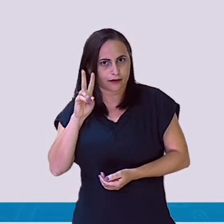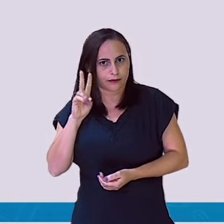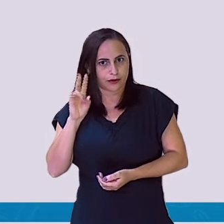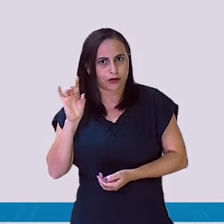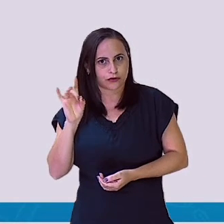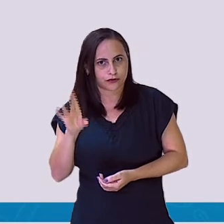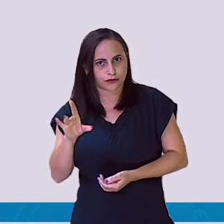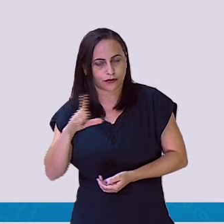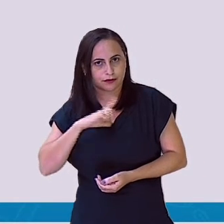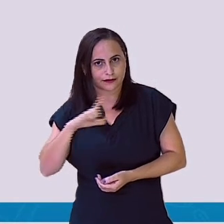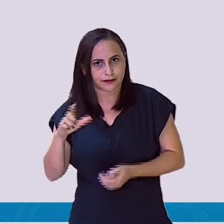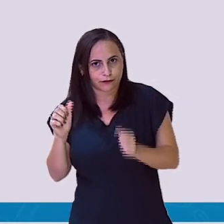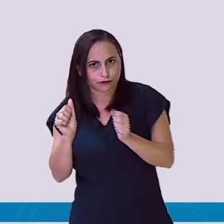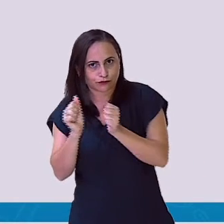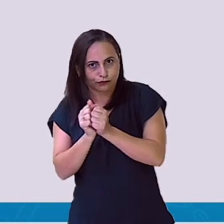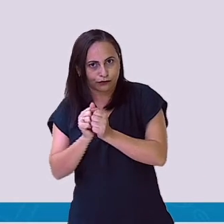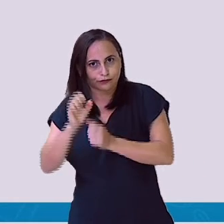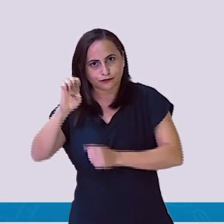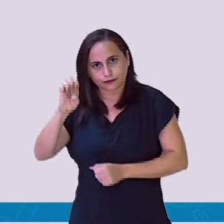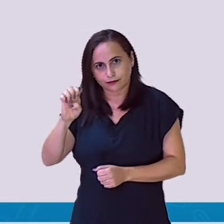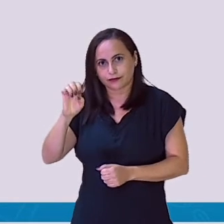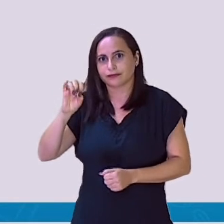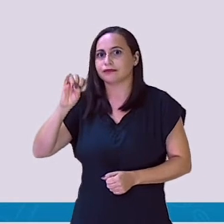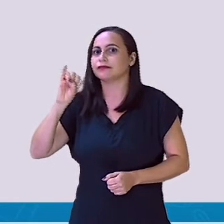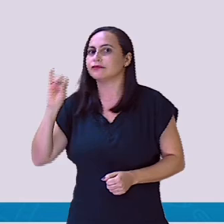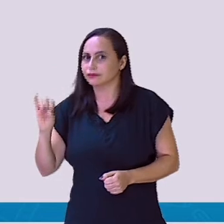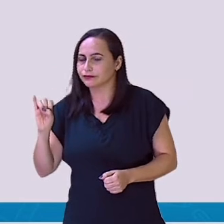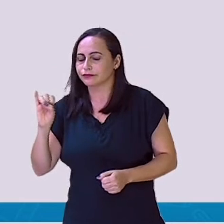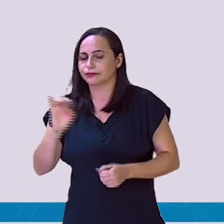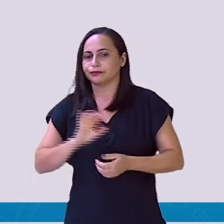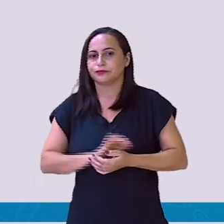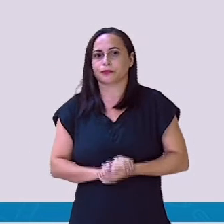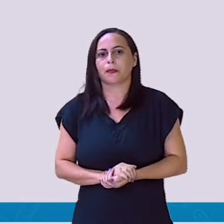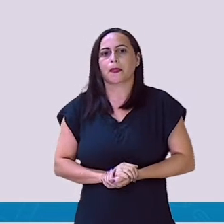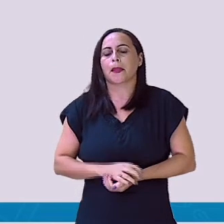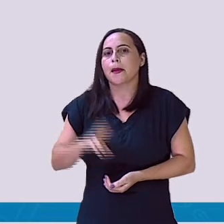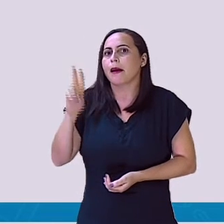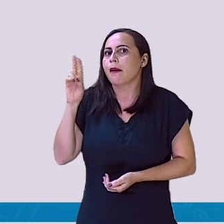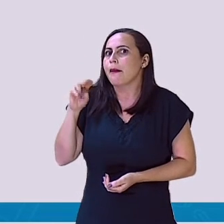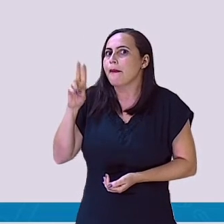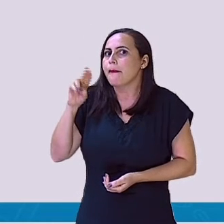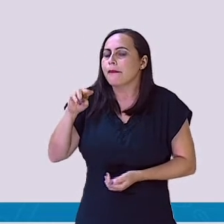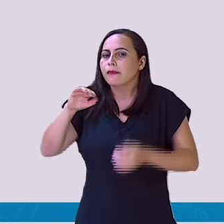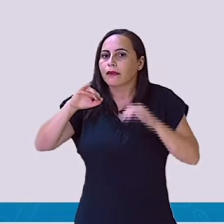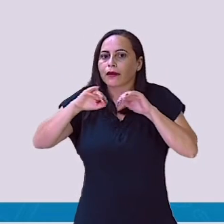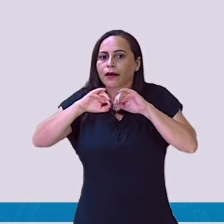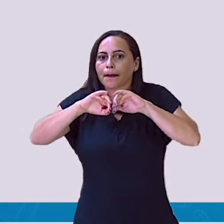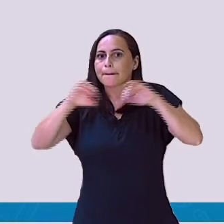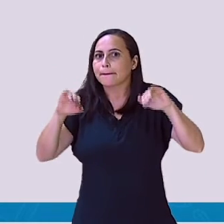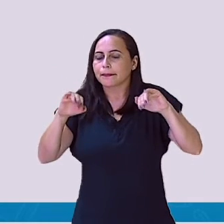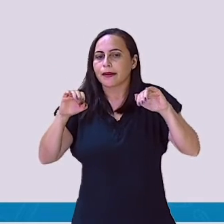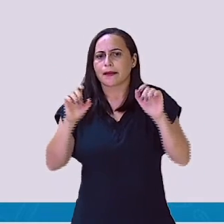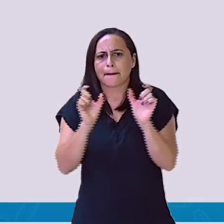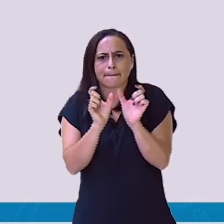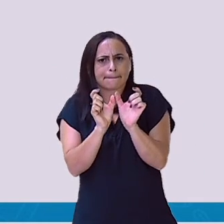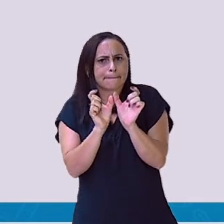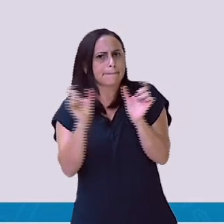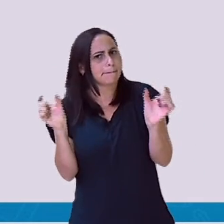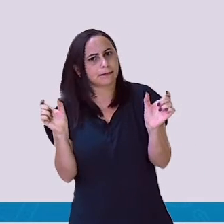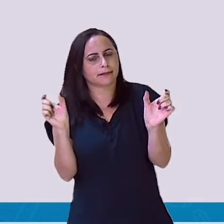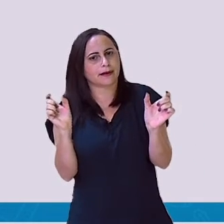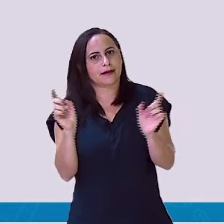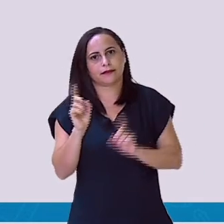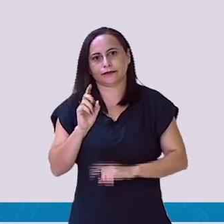I. Não esqueça disso. Nunca se separa. Dígrafos que a gente não separa jamais.